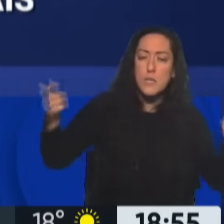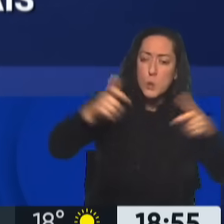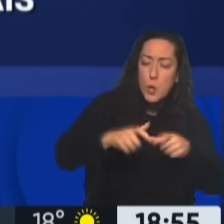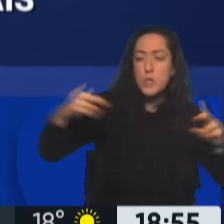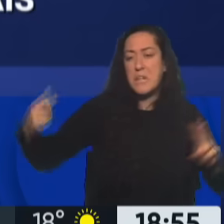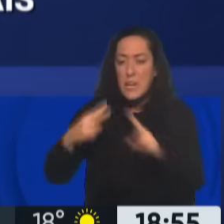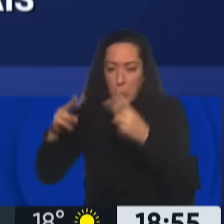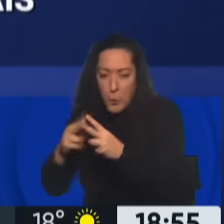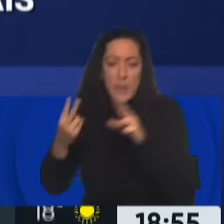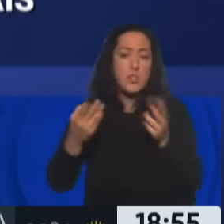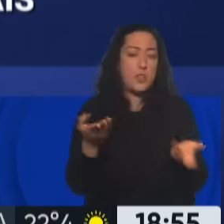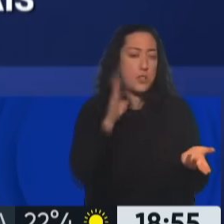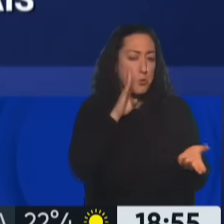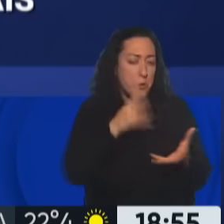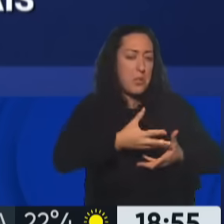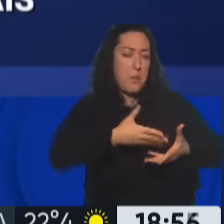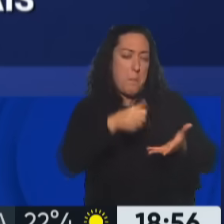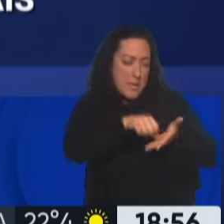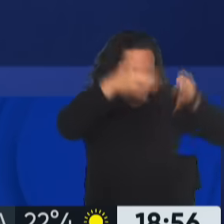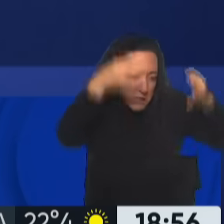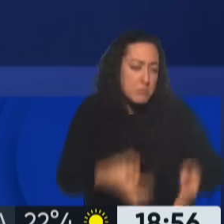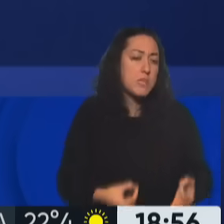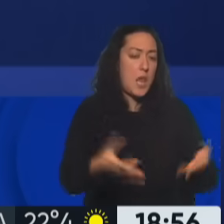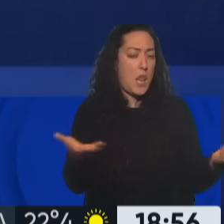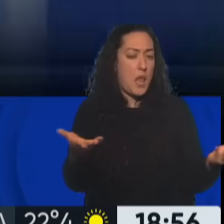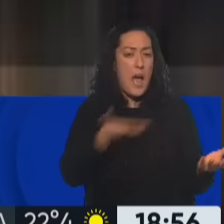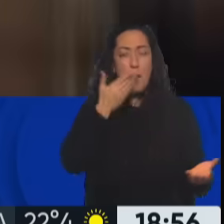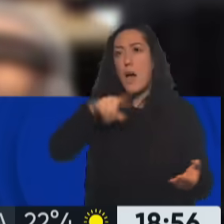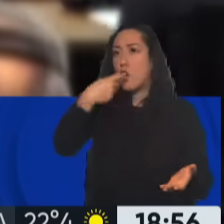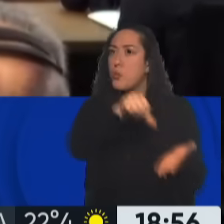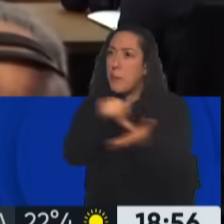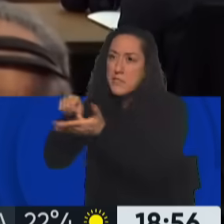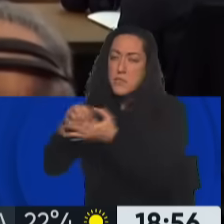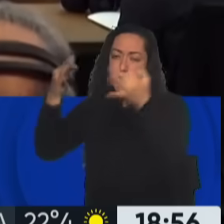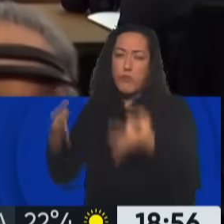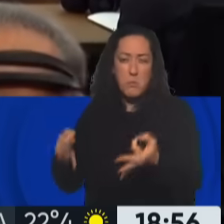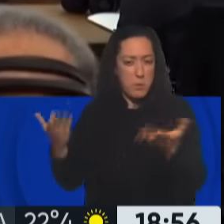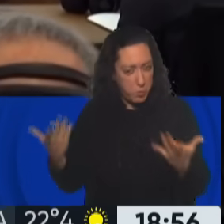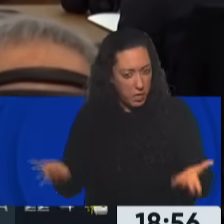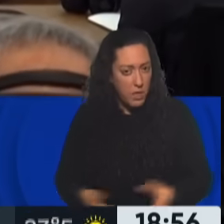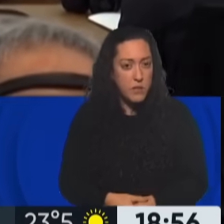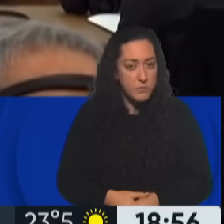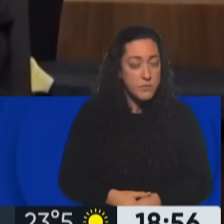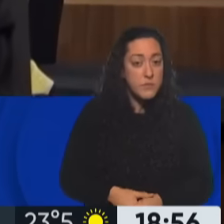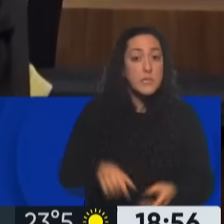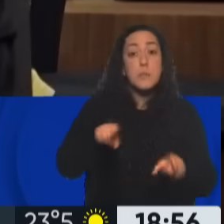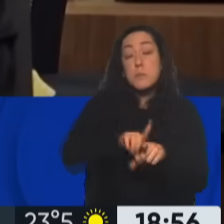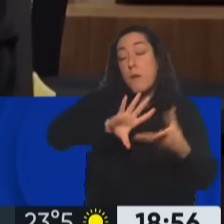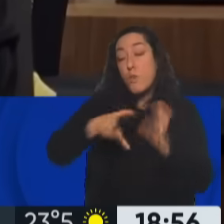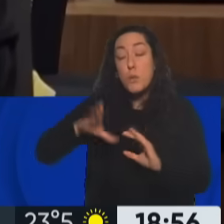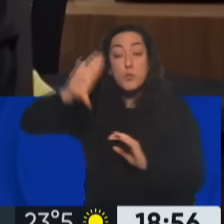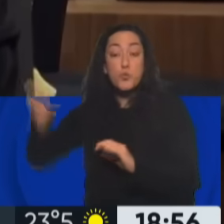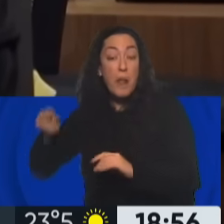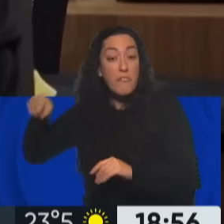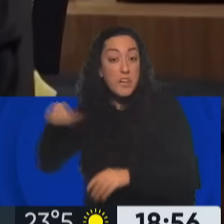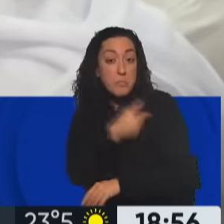um país do tamanho dos Estados Unidos falar com outros países. En la misma línea, el presidente de Sudáfrica,